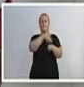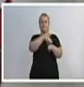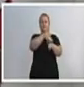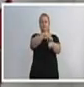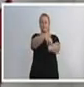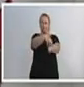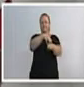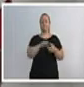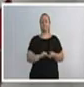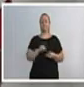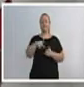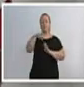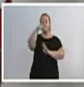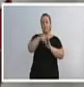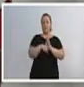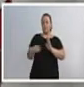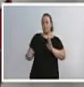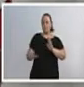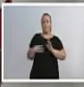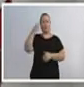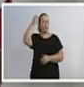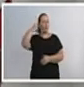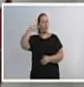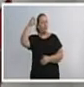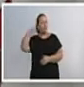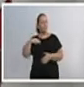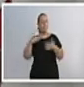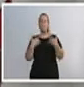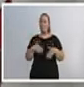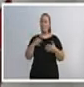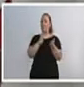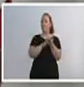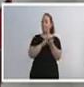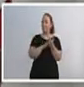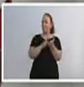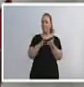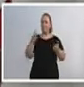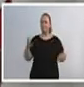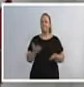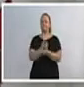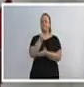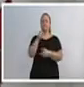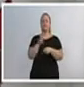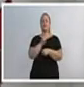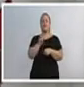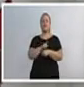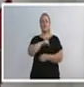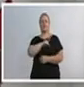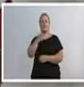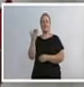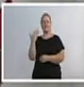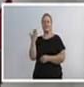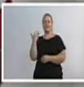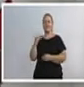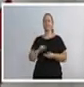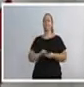esse projeto pioneiro que essa casa adotou, da audiodescrição, que foi uma grande conquista da gestão passada da última mesa diretora, e